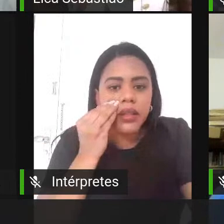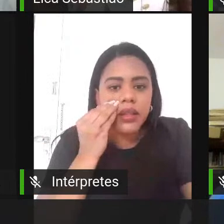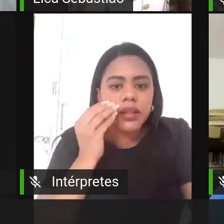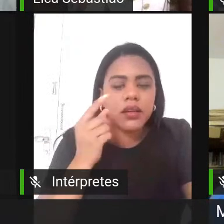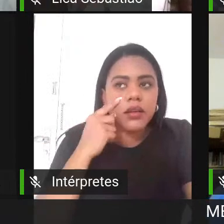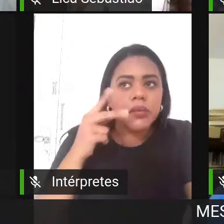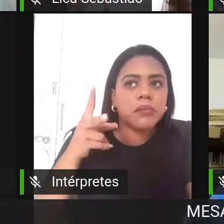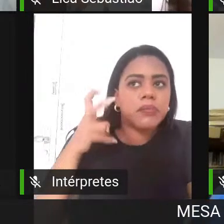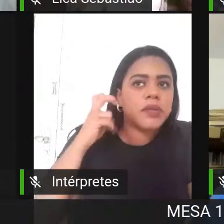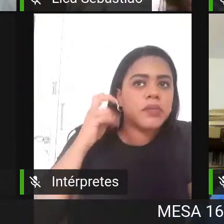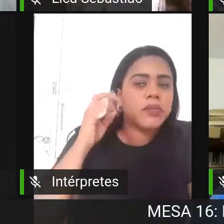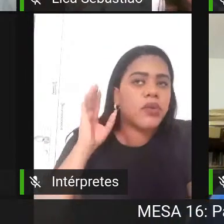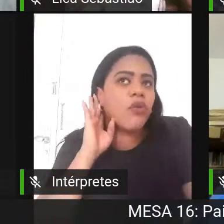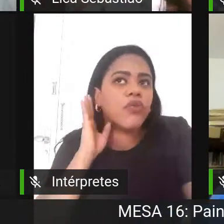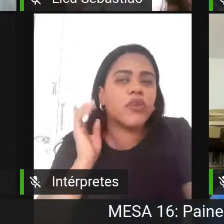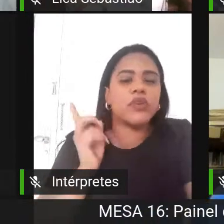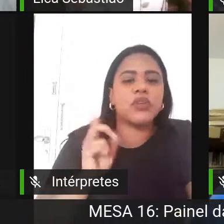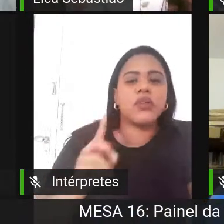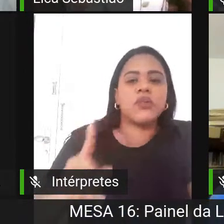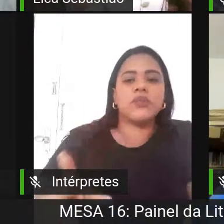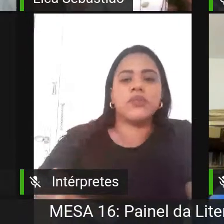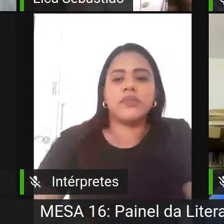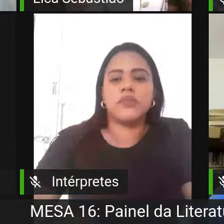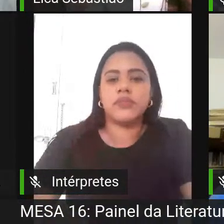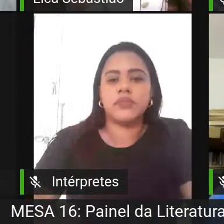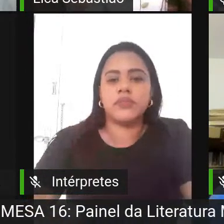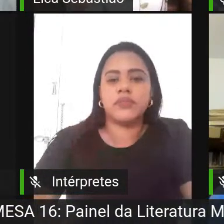favor. Liga. Sim.